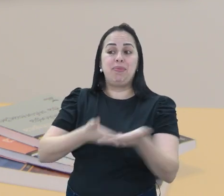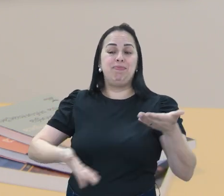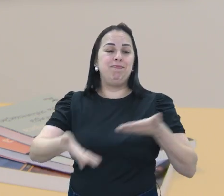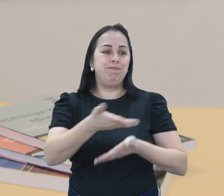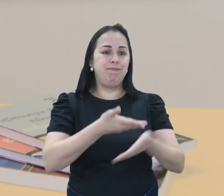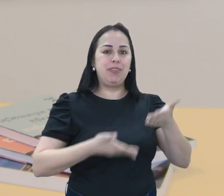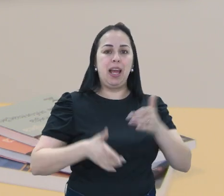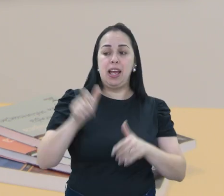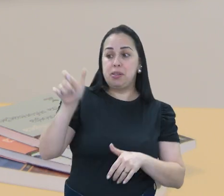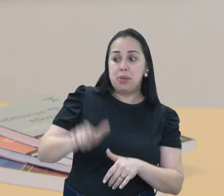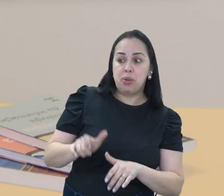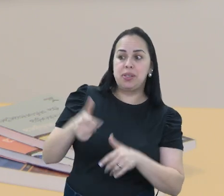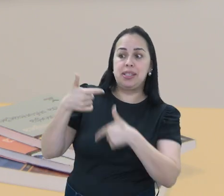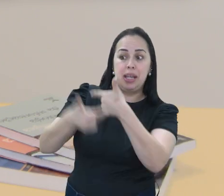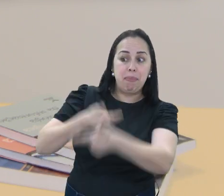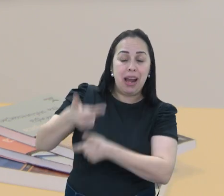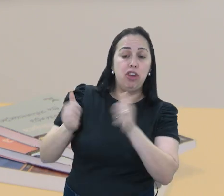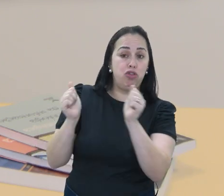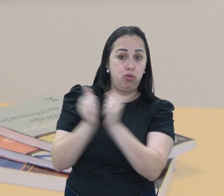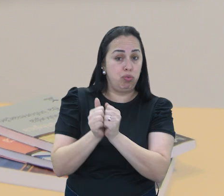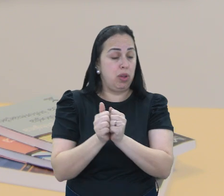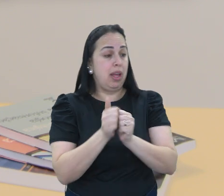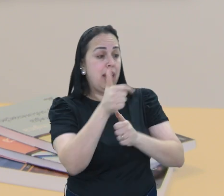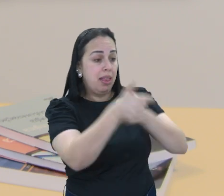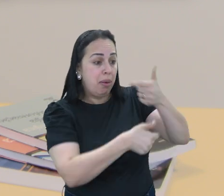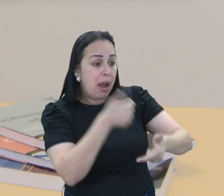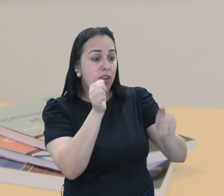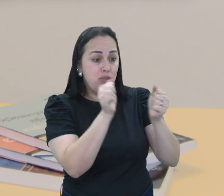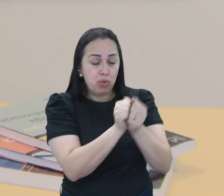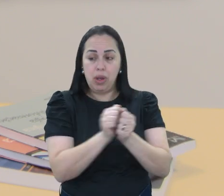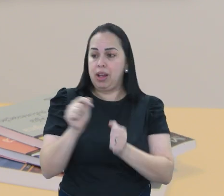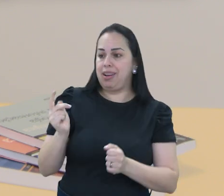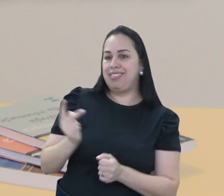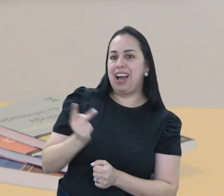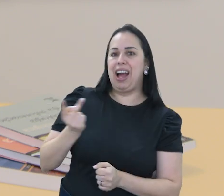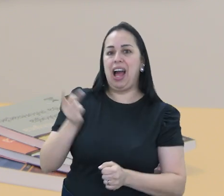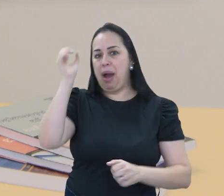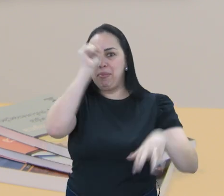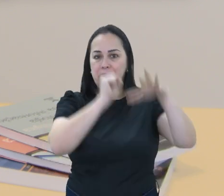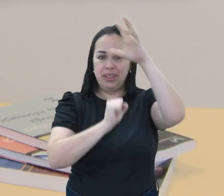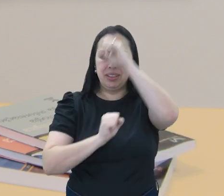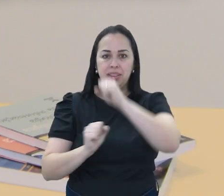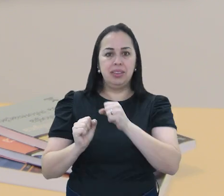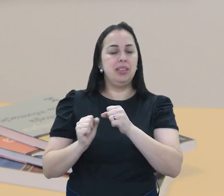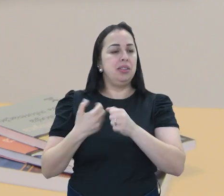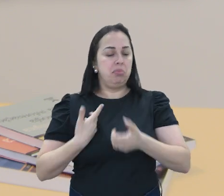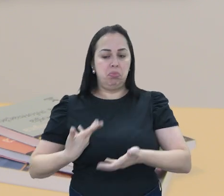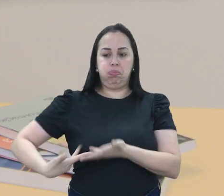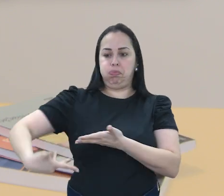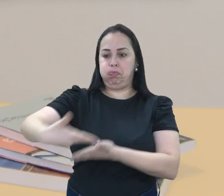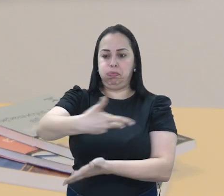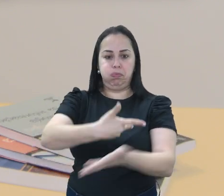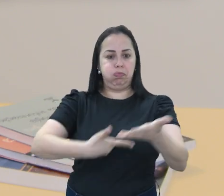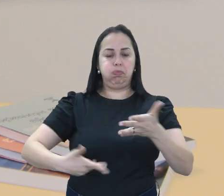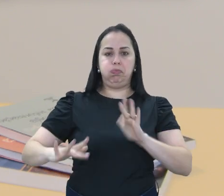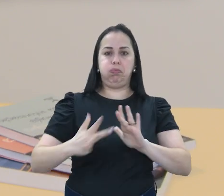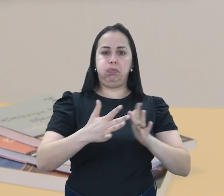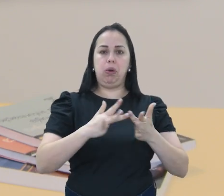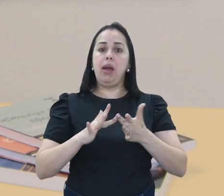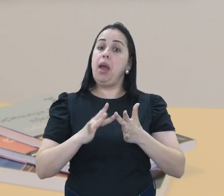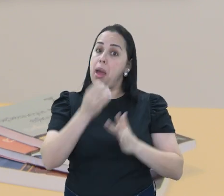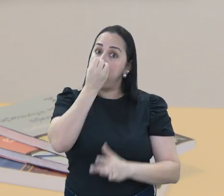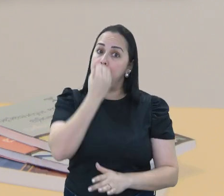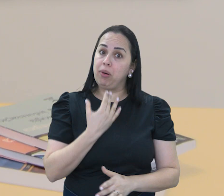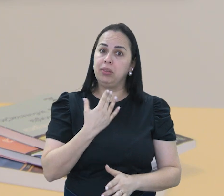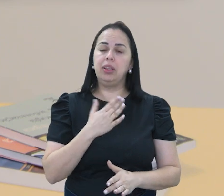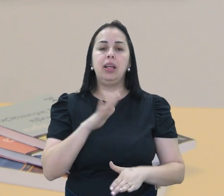a troca de experiência, as pessoas trabalham juntos, as pessoas aprendem juntas e ganham em sinergia na geração